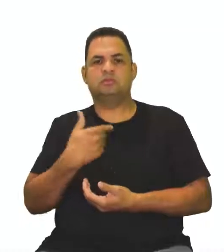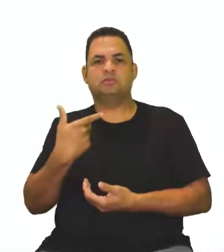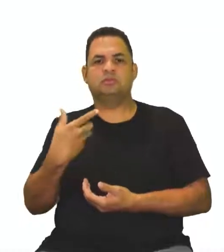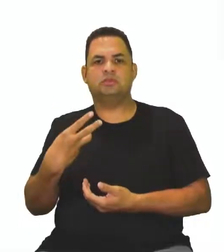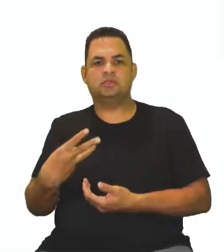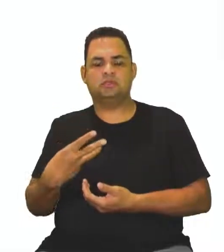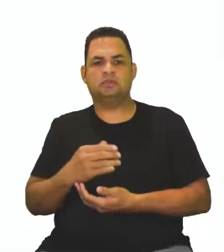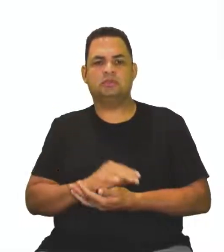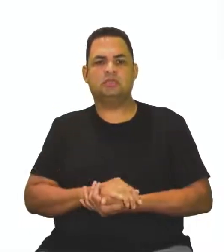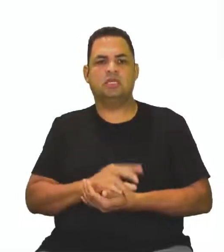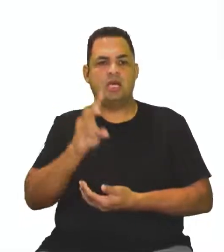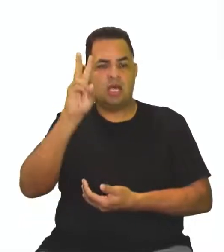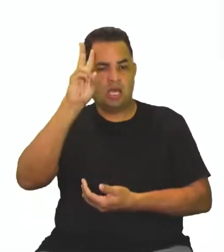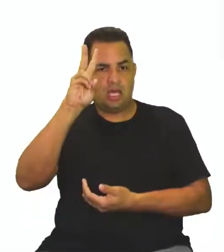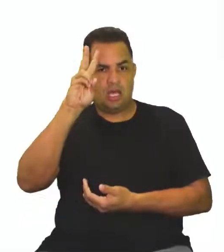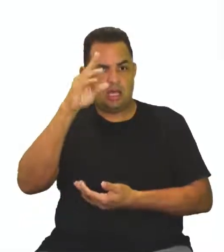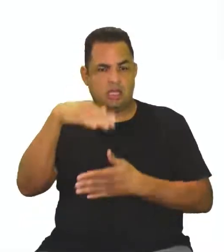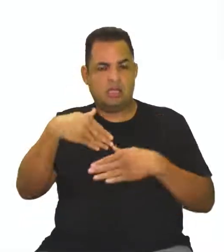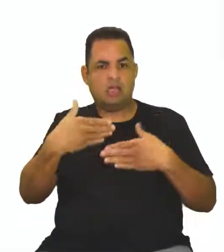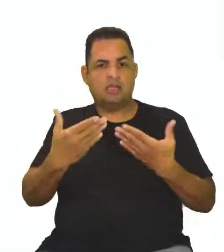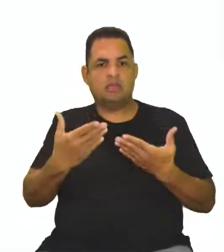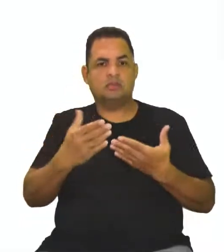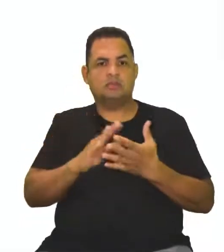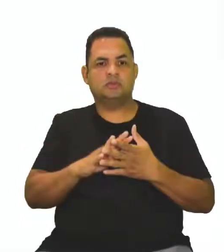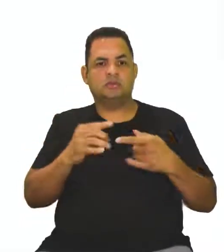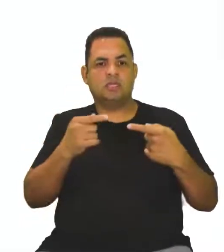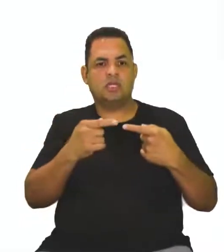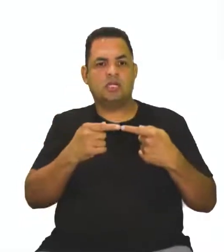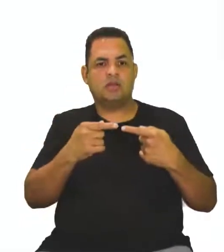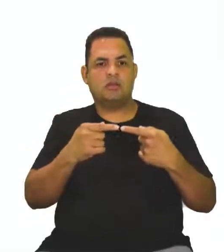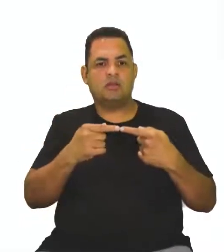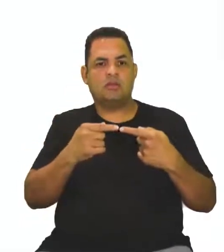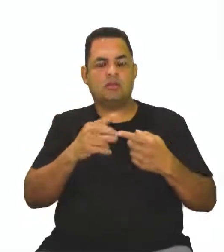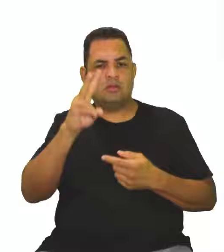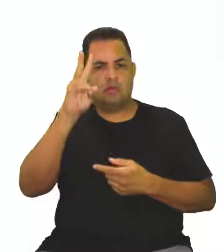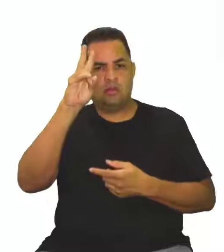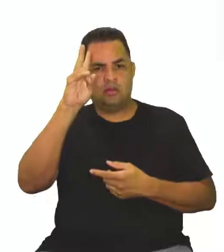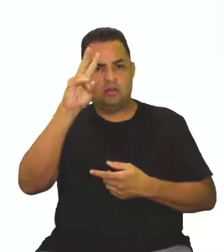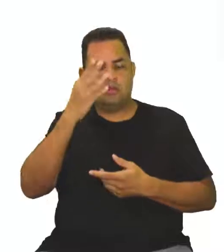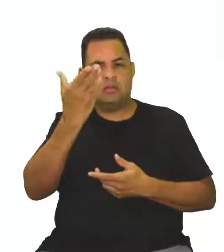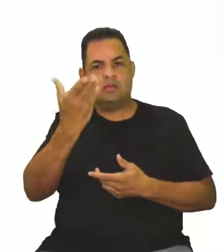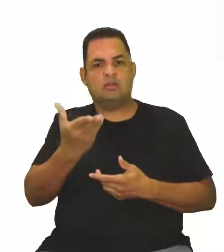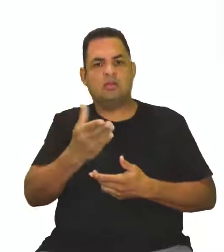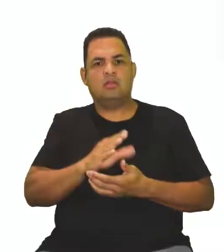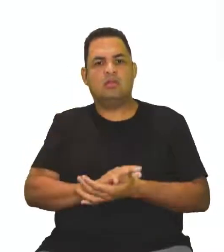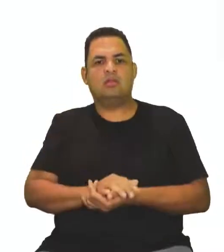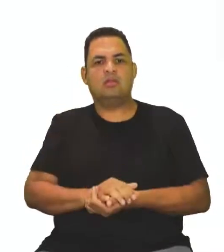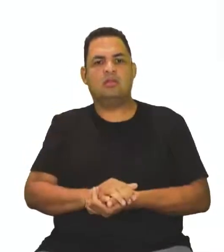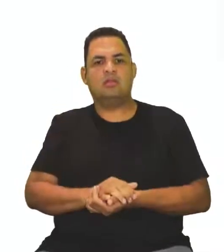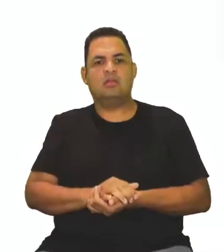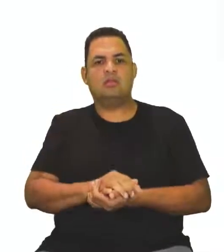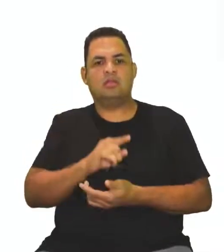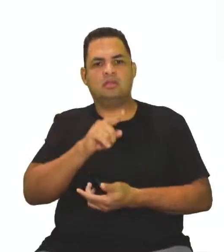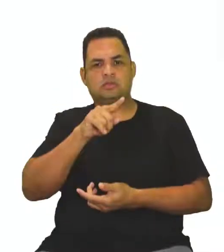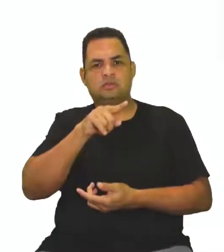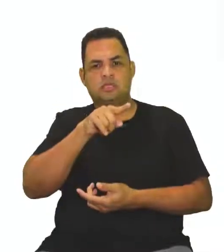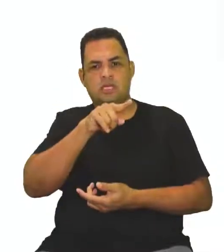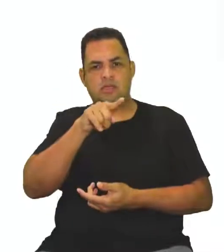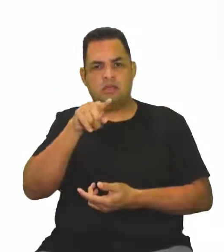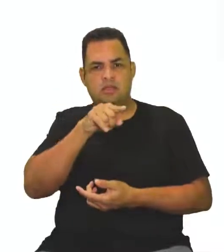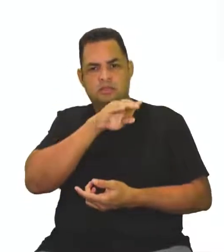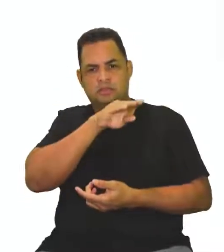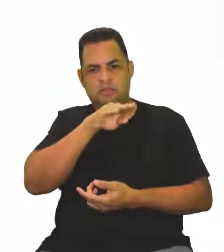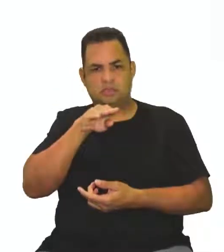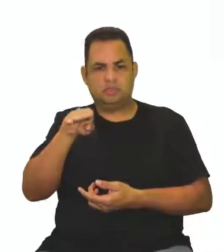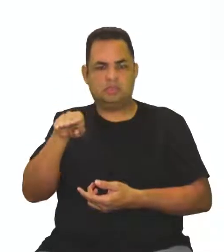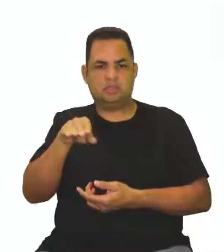nós vamos lembrar que na nossa associação aqui, ó, lembrando da nossa figura, é série. Essa aqui é série. Deixa eu voltar